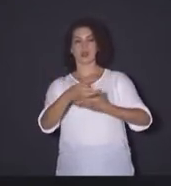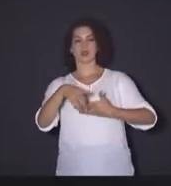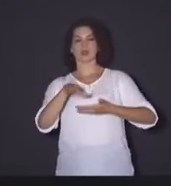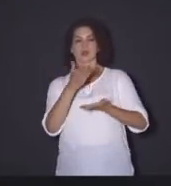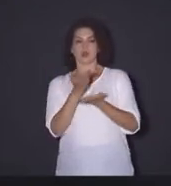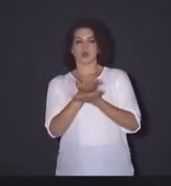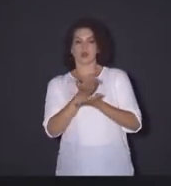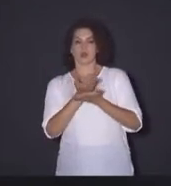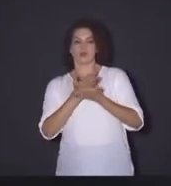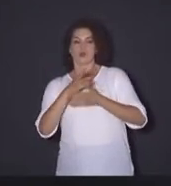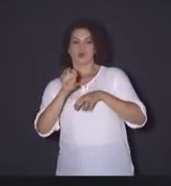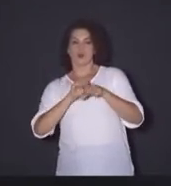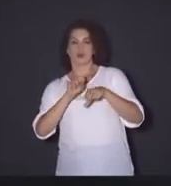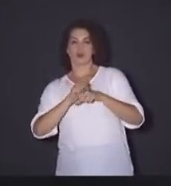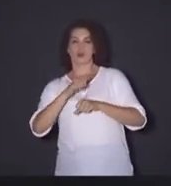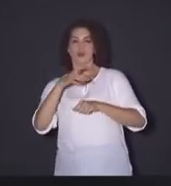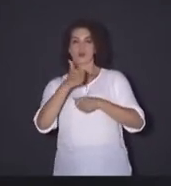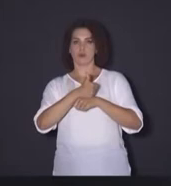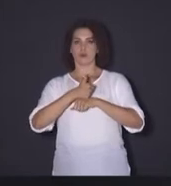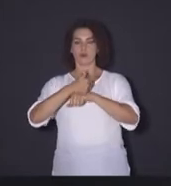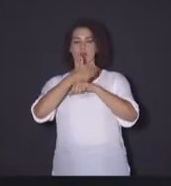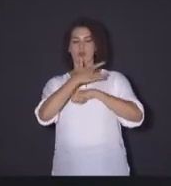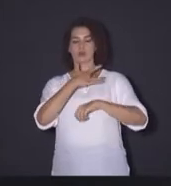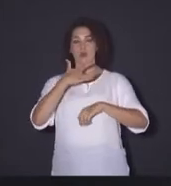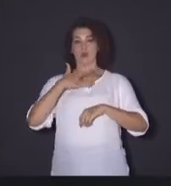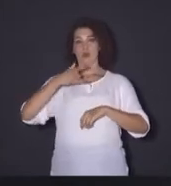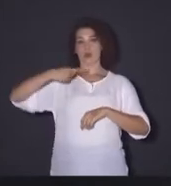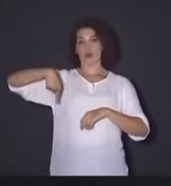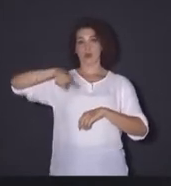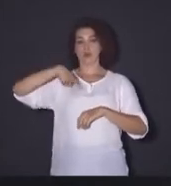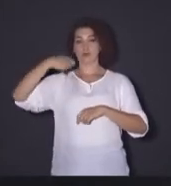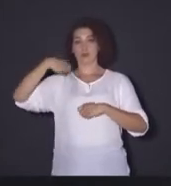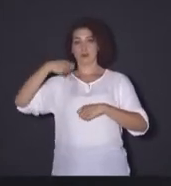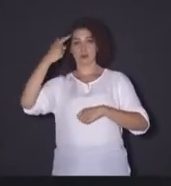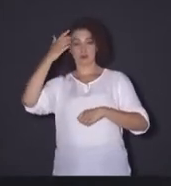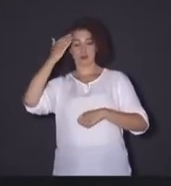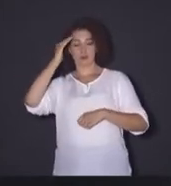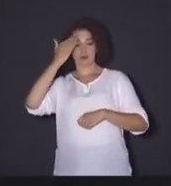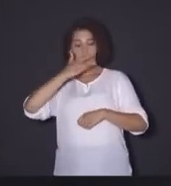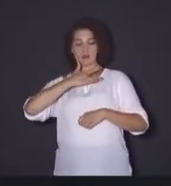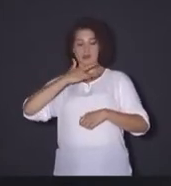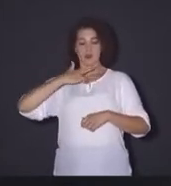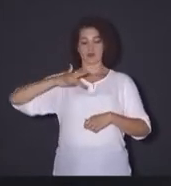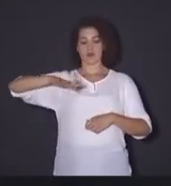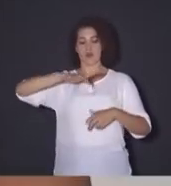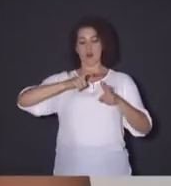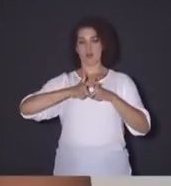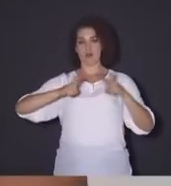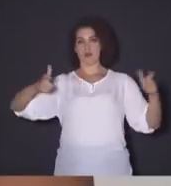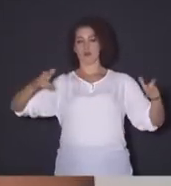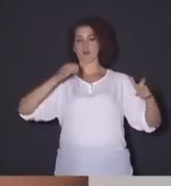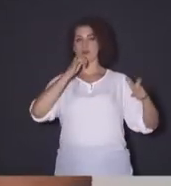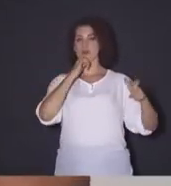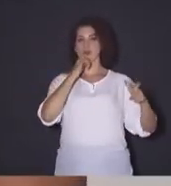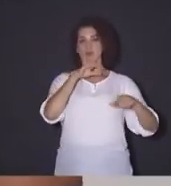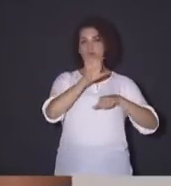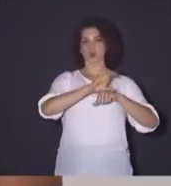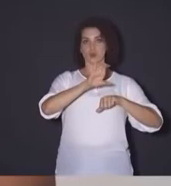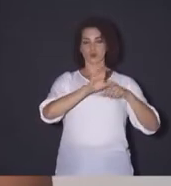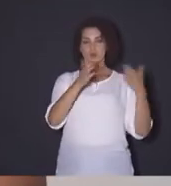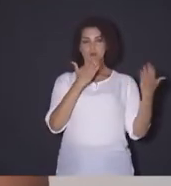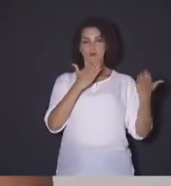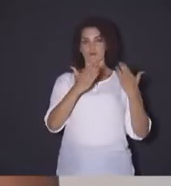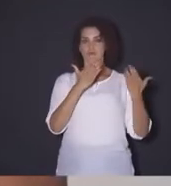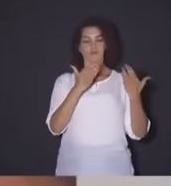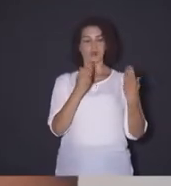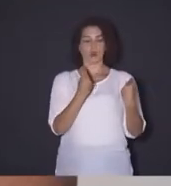para que eles possam entender saúde de um jeito mais amplificado então eu vejo por exemplo na formação de psicologia né tinha toda uma estrutura que